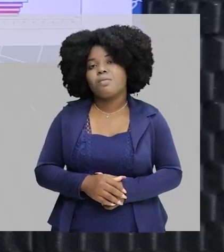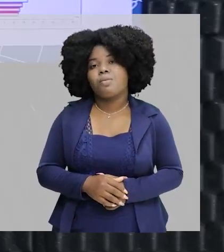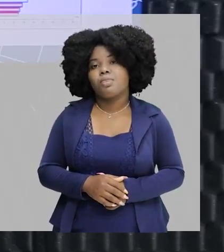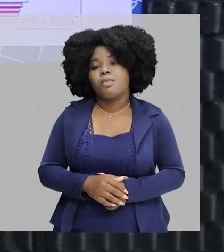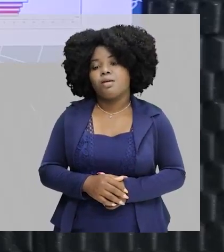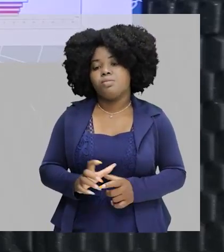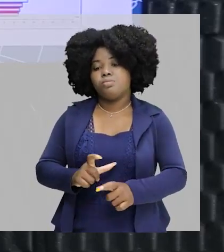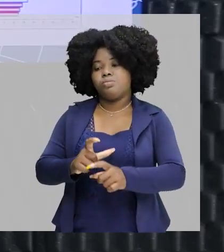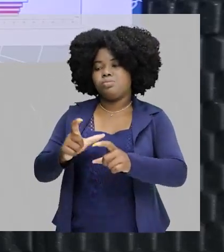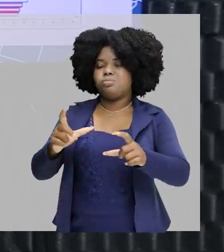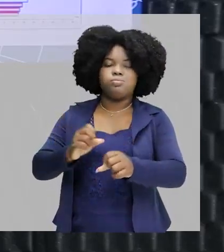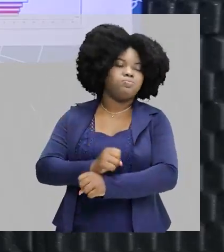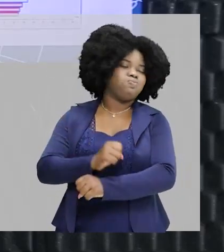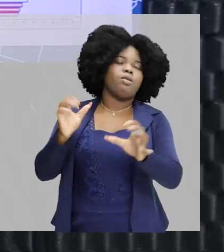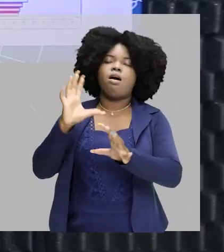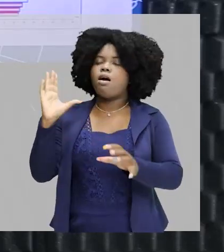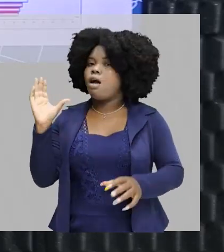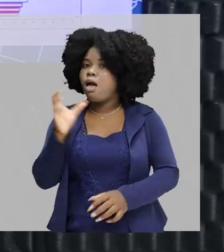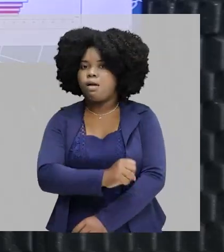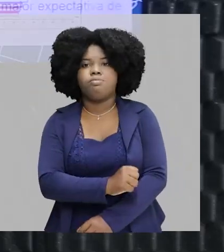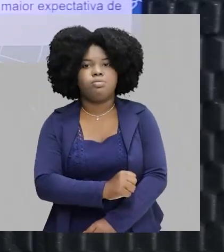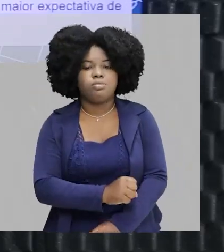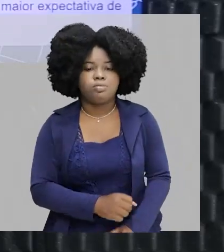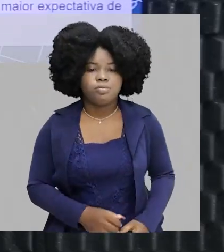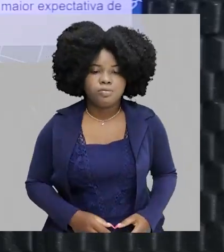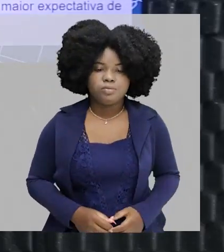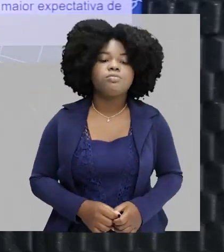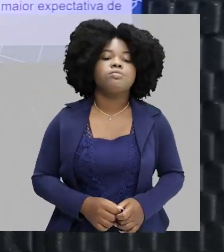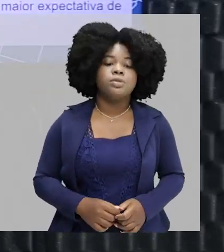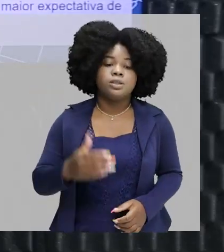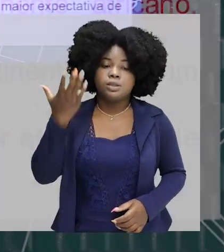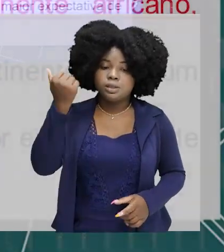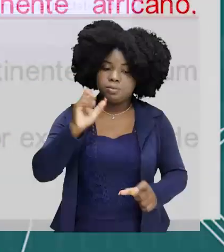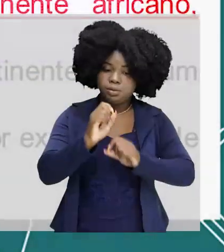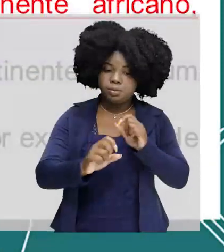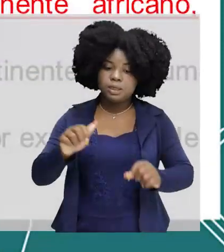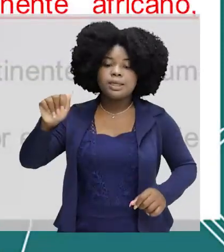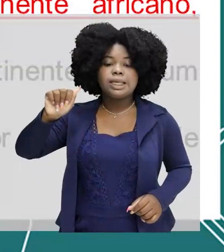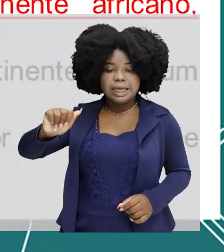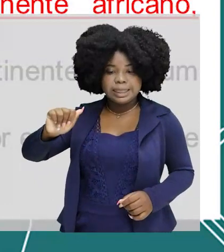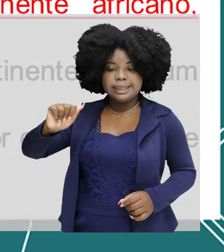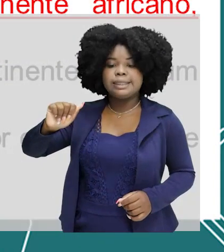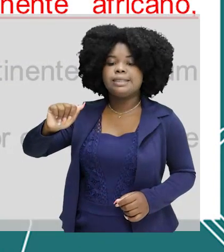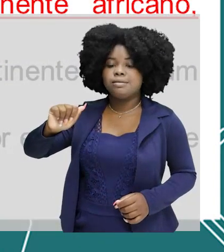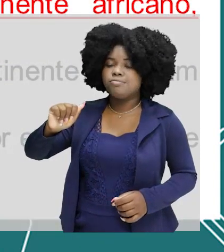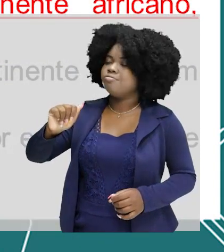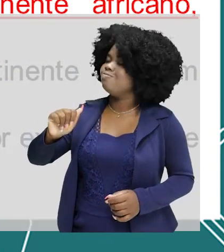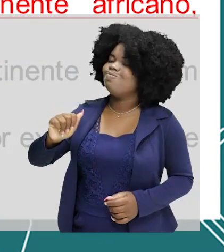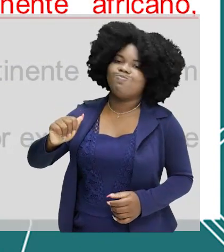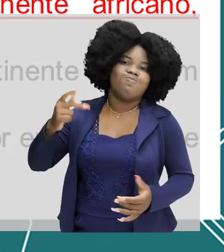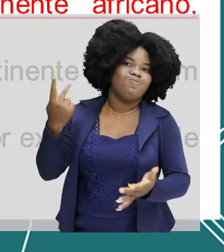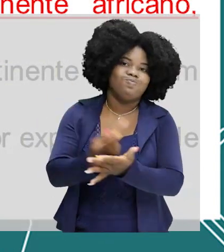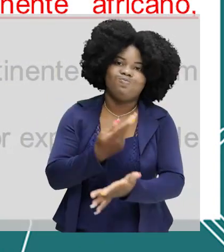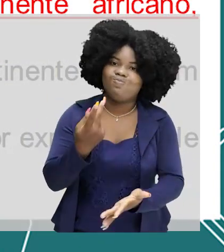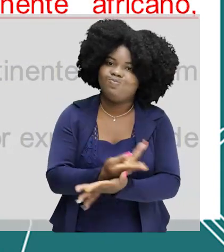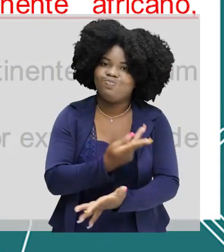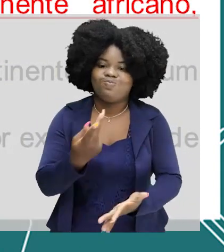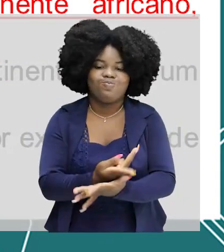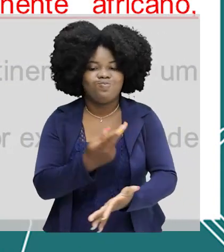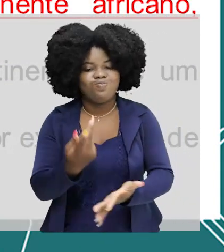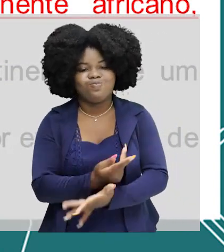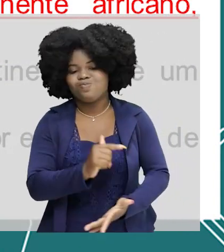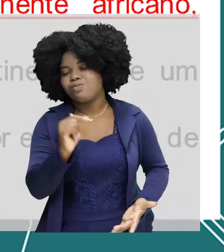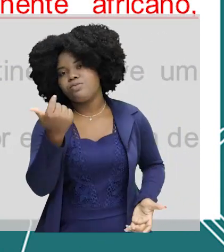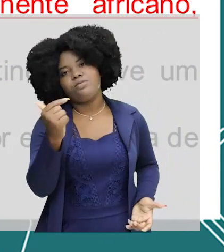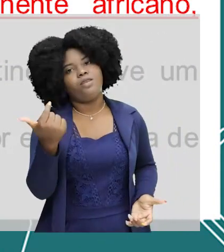subdesenvolvidas, o crescimento ele é mais rápido, tá? Então sabemos que a letra A ela está errada, tá? Não existe